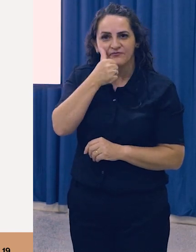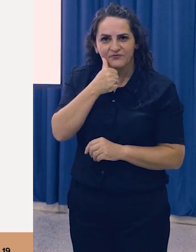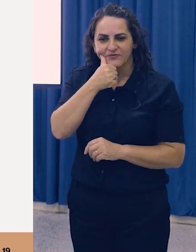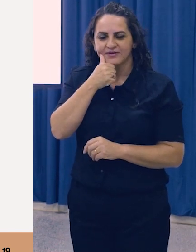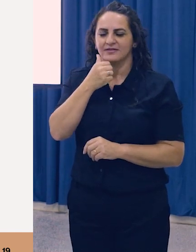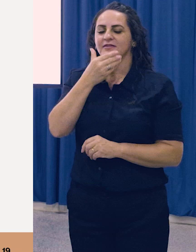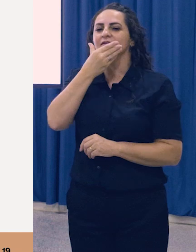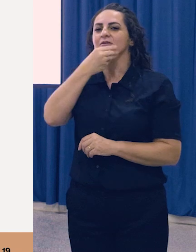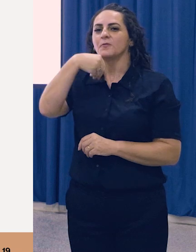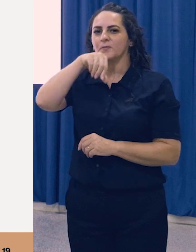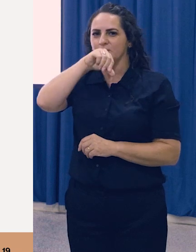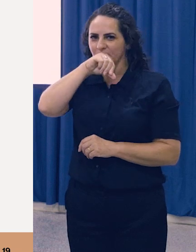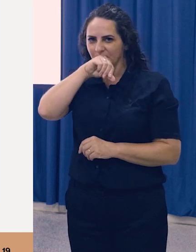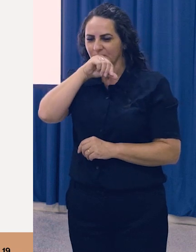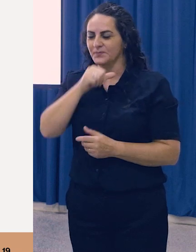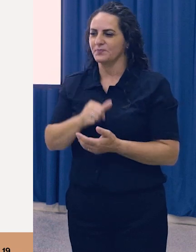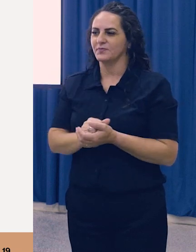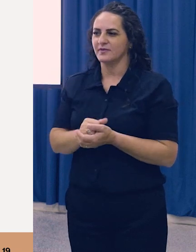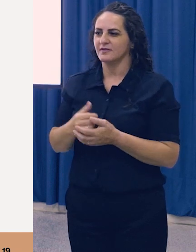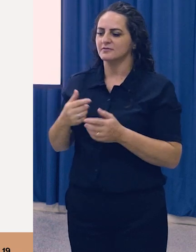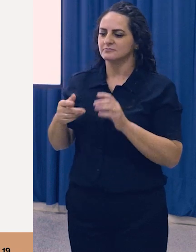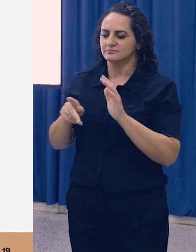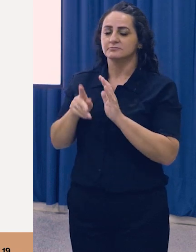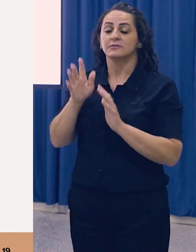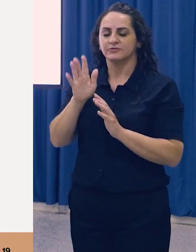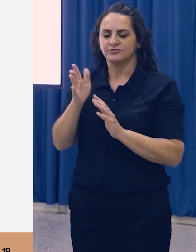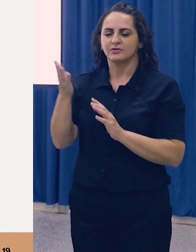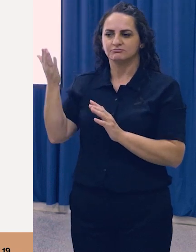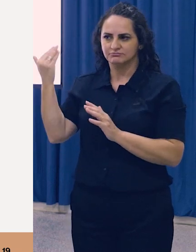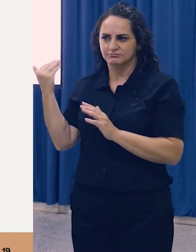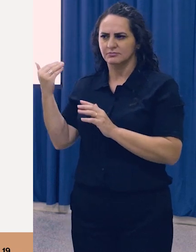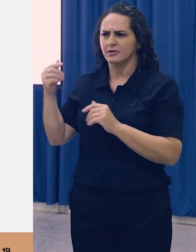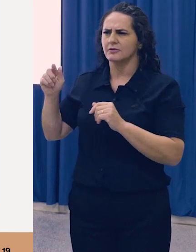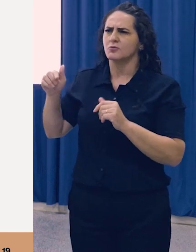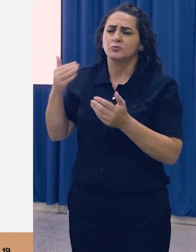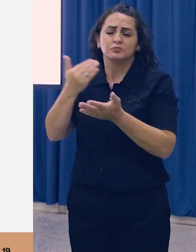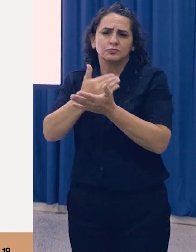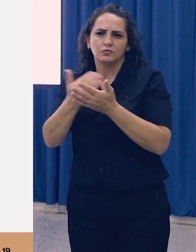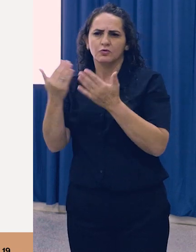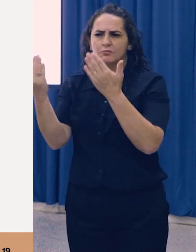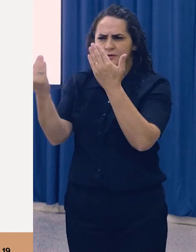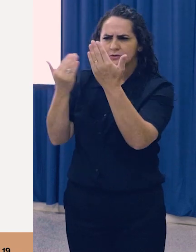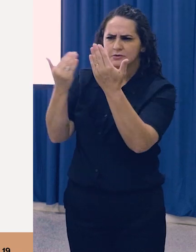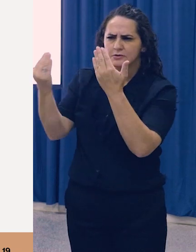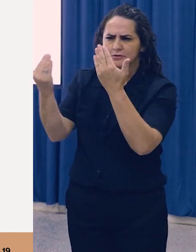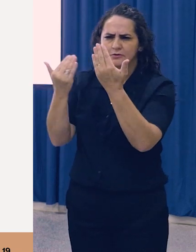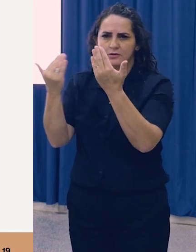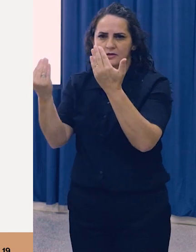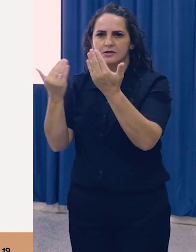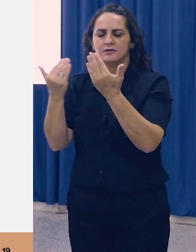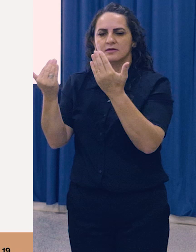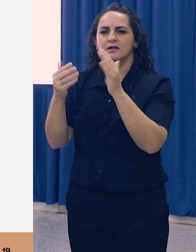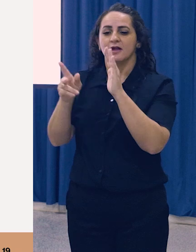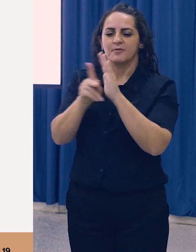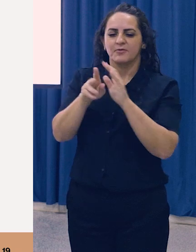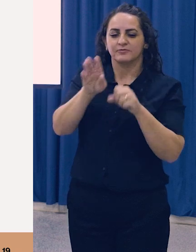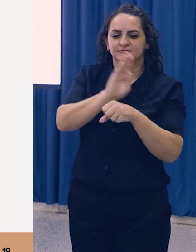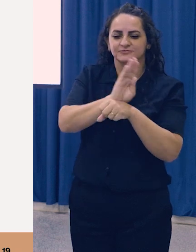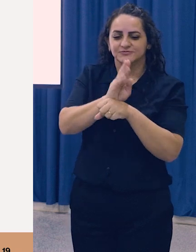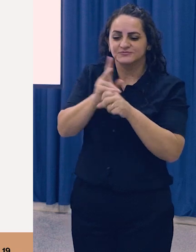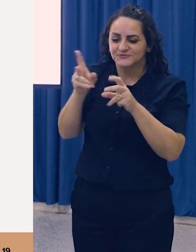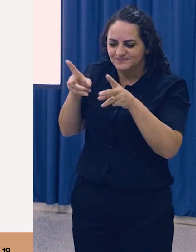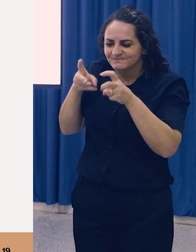pai. É algo que se torna recorrente. Quando tu começa a analisar os filmes de gênero, tu começa a perceber